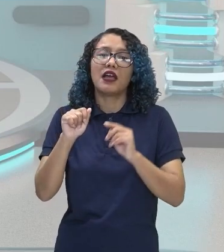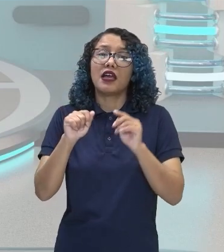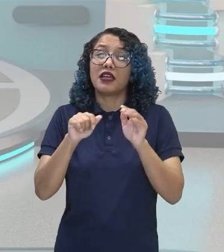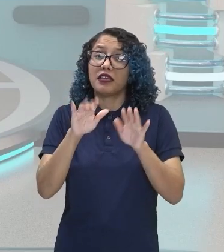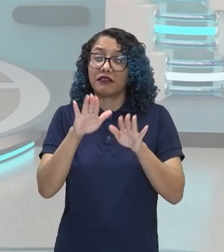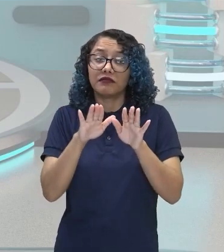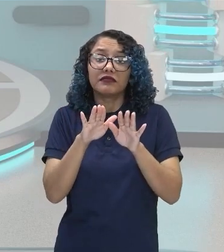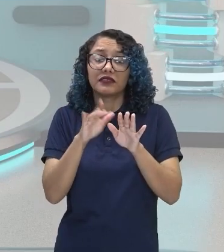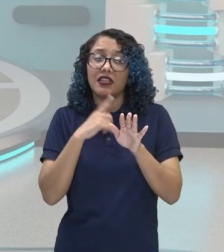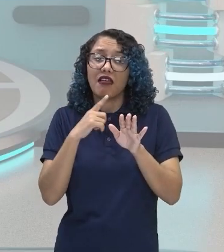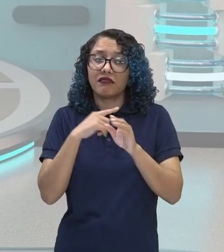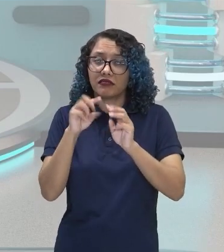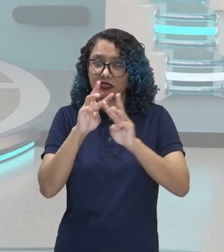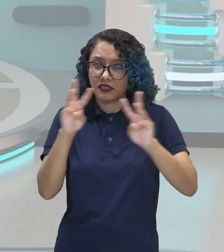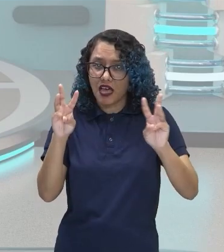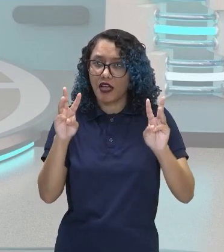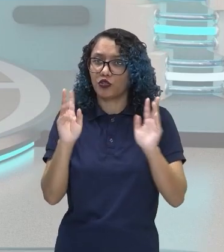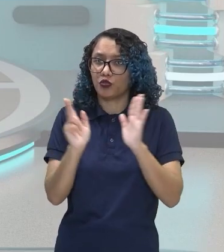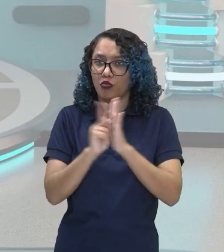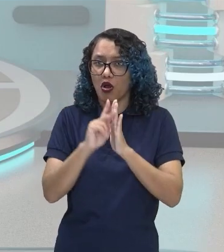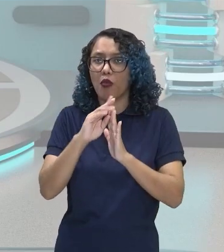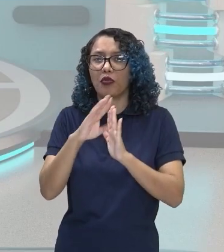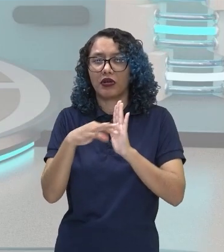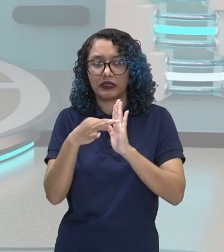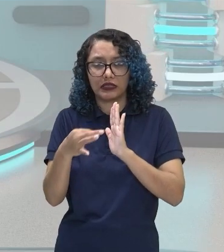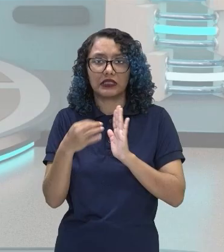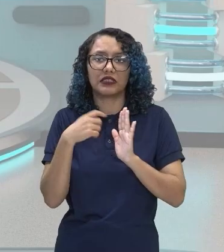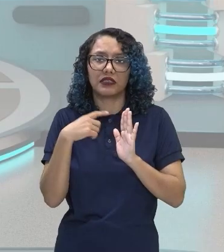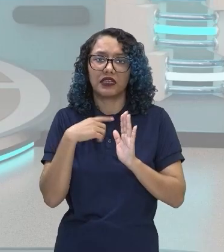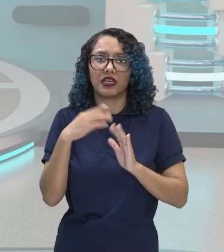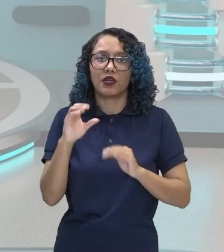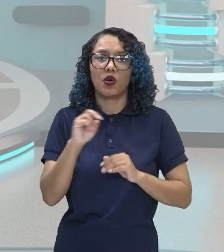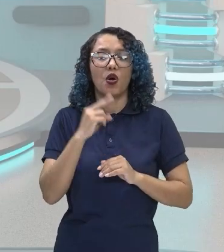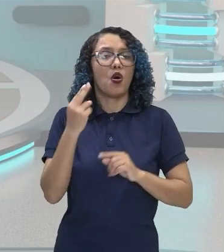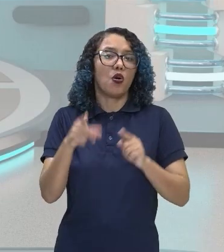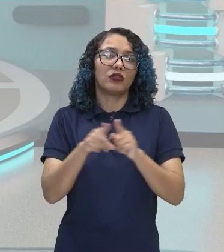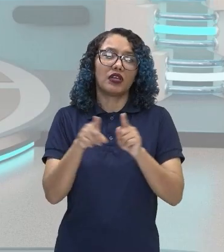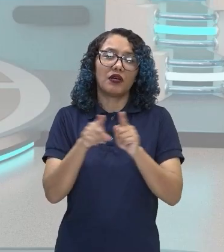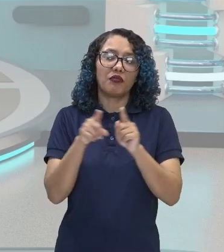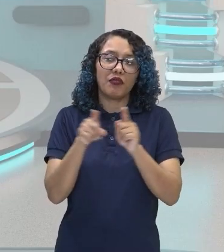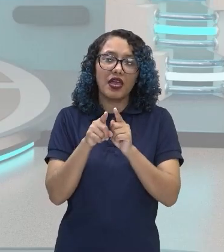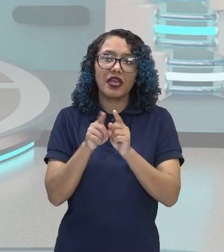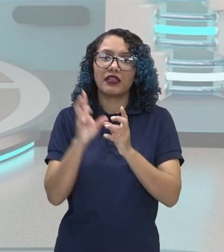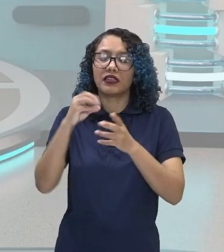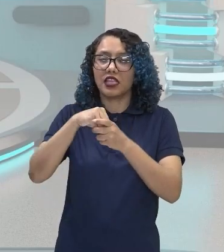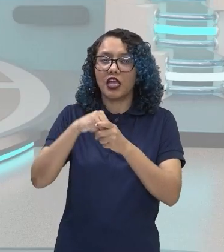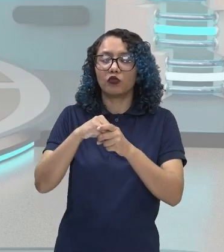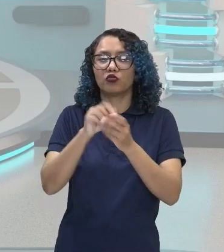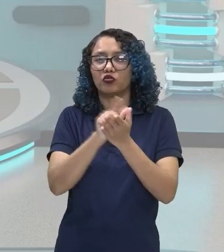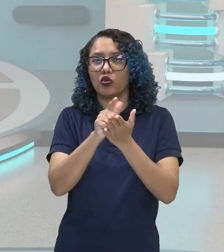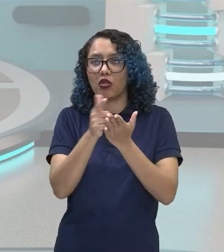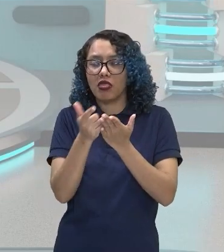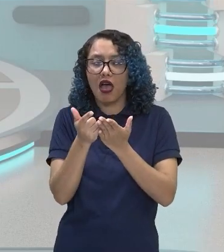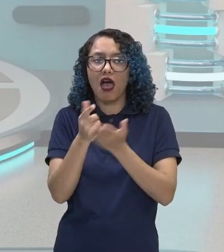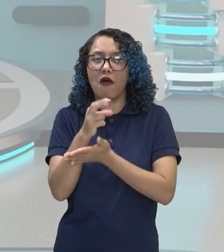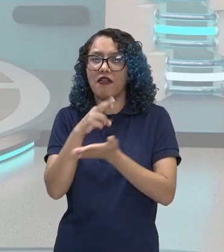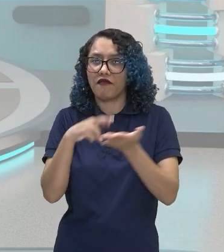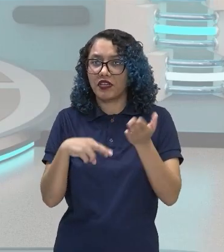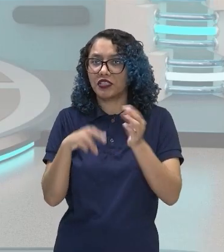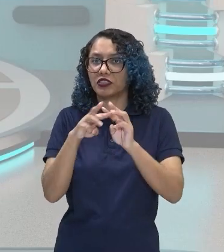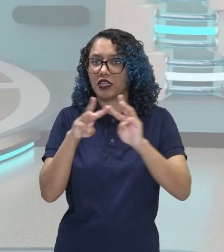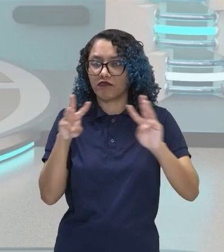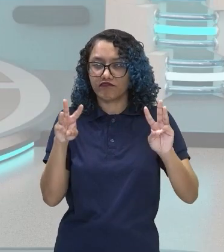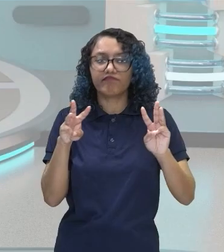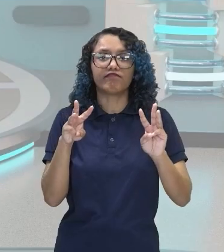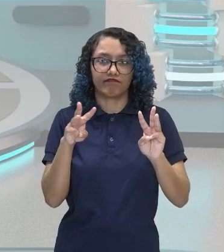em resenhas, ou de repente uma seção de jornais e revistas eletrônicas dedicados a isso. Há